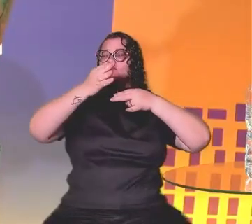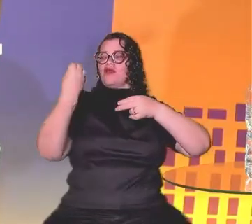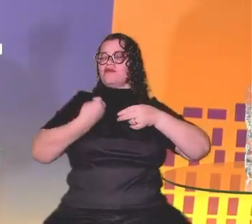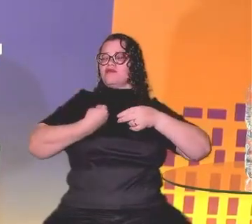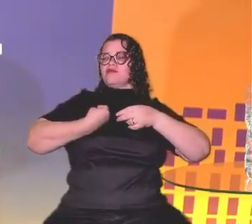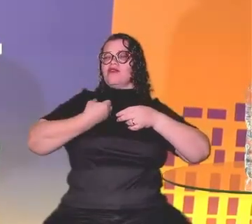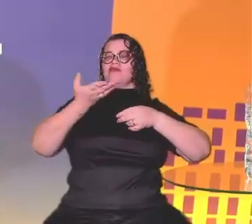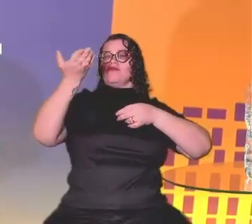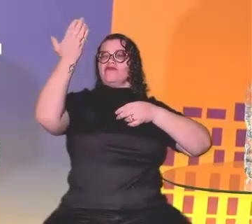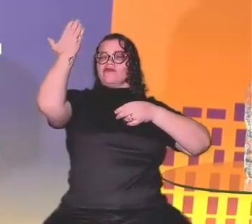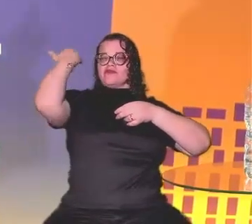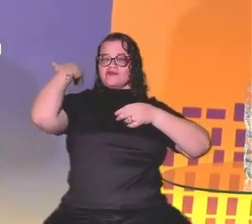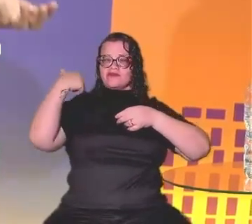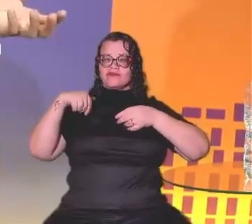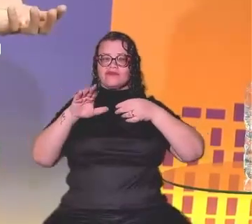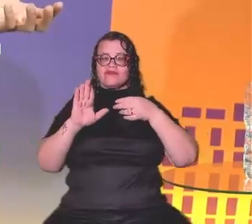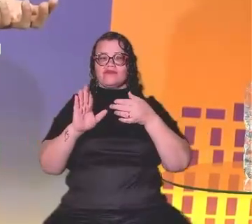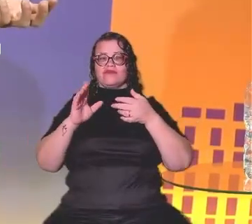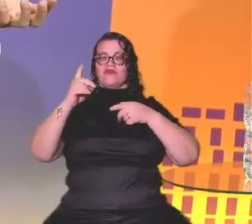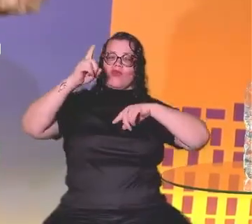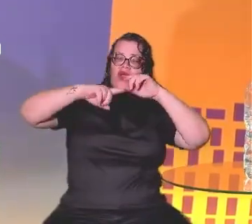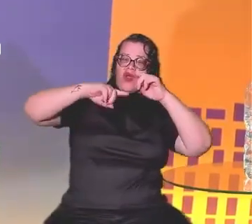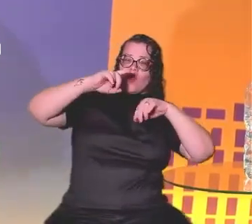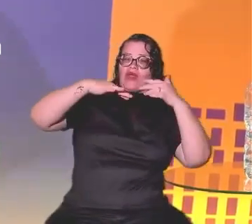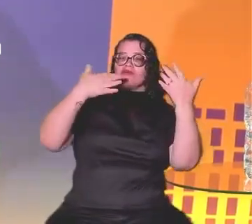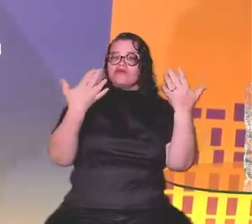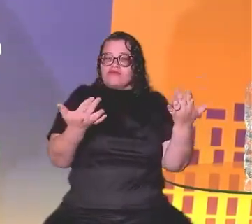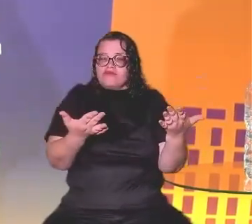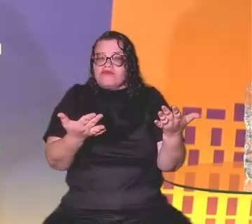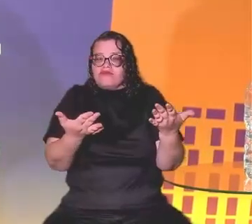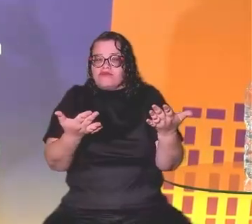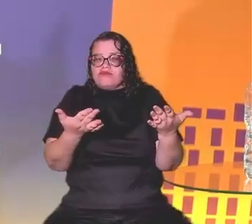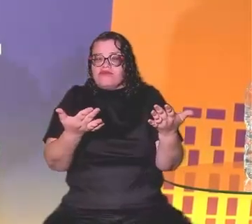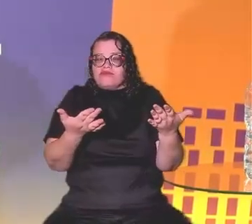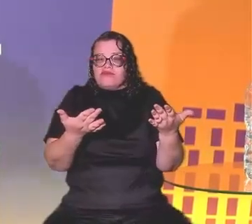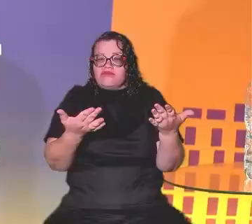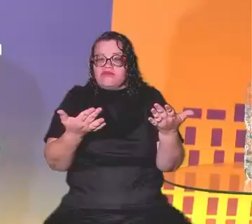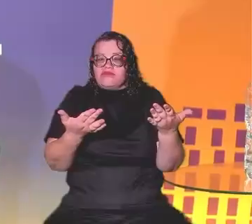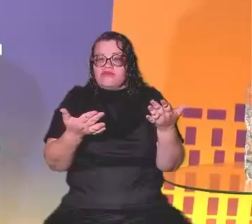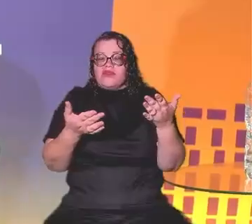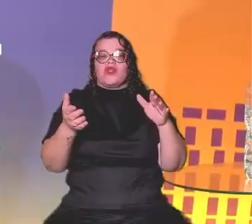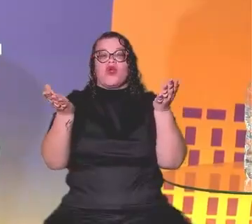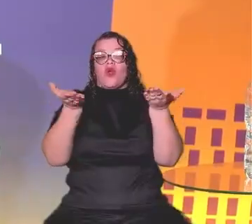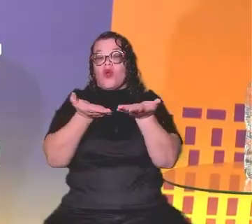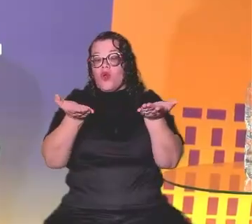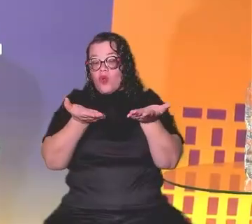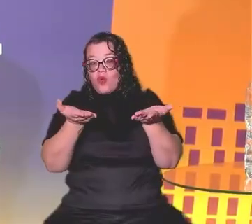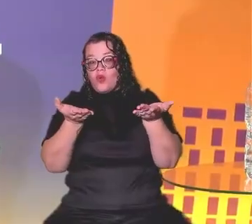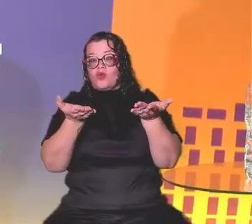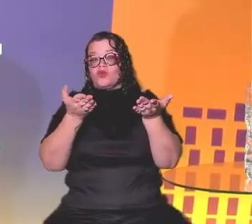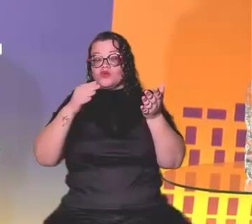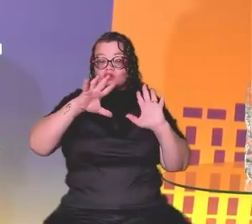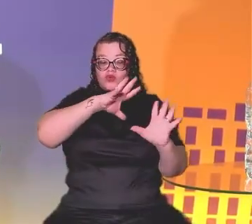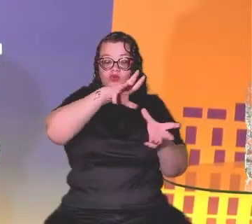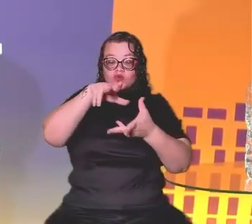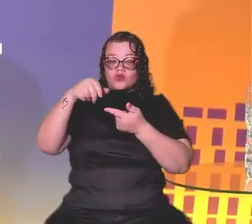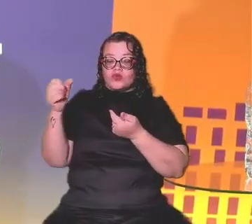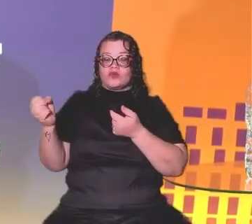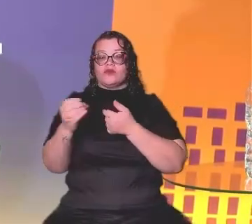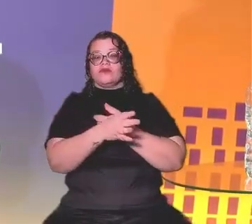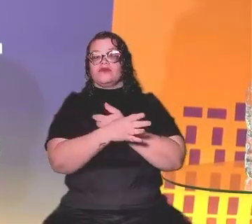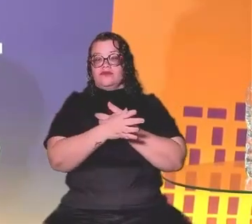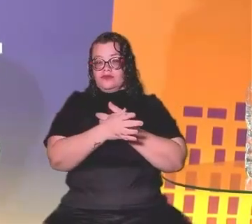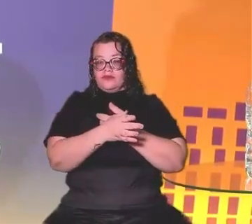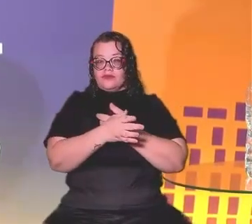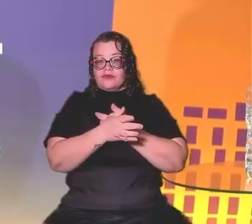e, felizmente, algumas coisas, ou infelizmente outras, estarem tão atuais. Então, assim, eu acho que